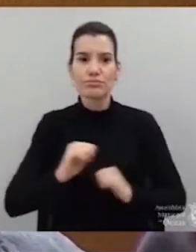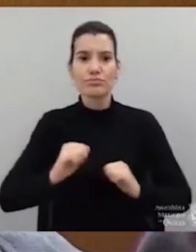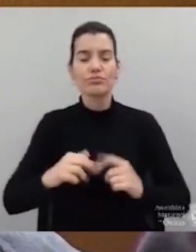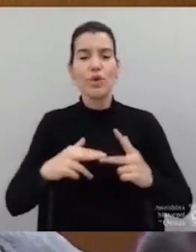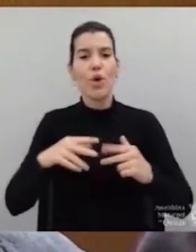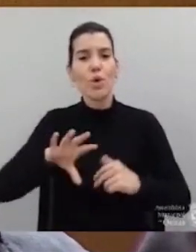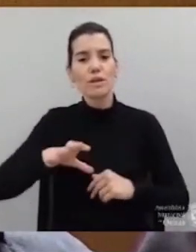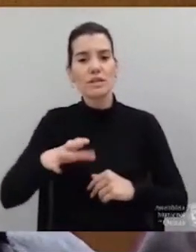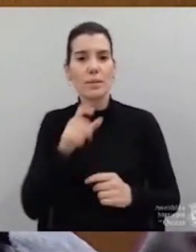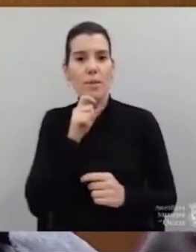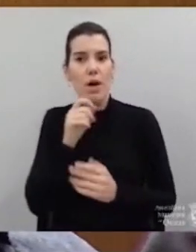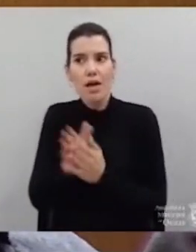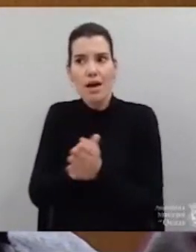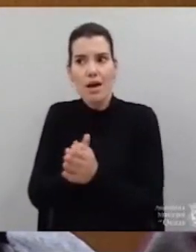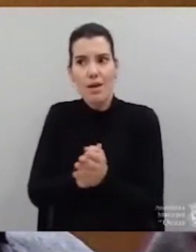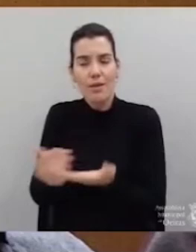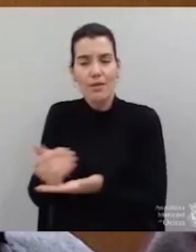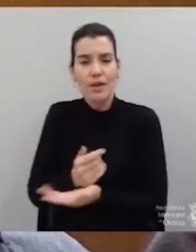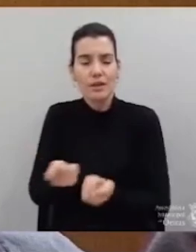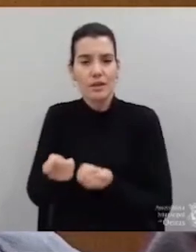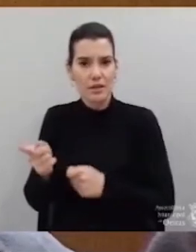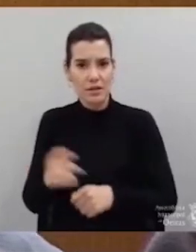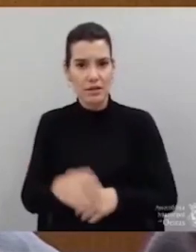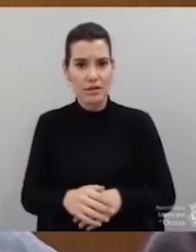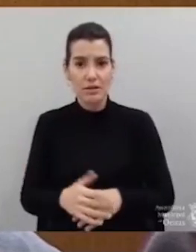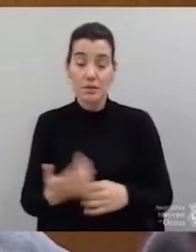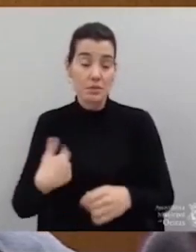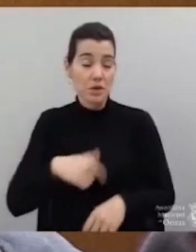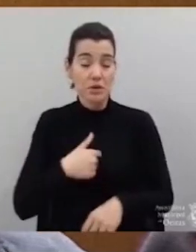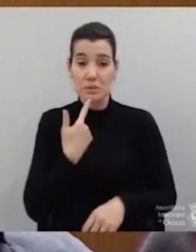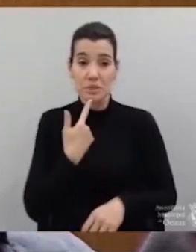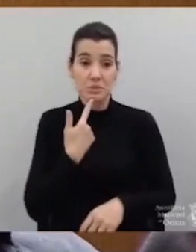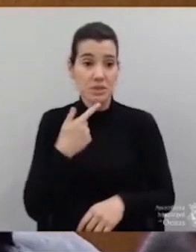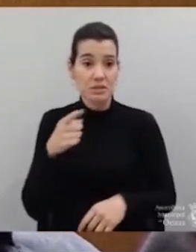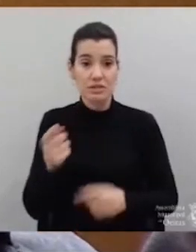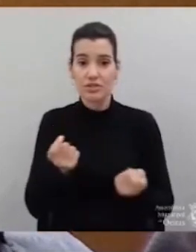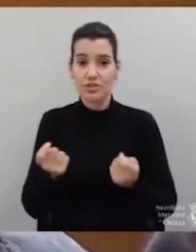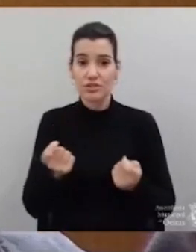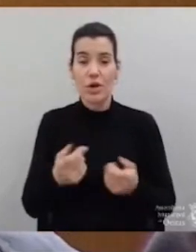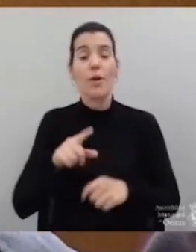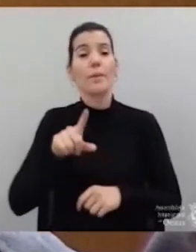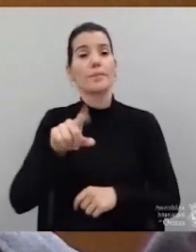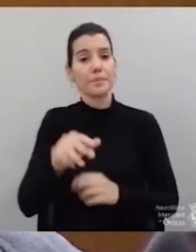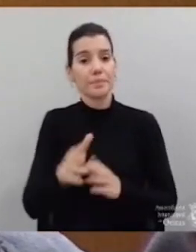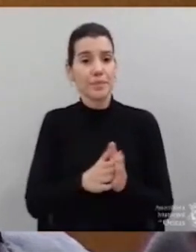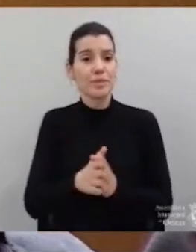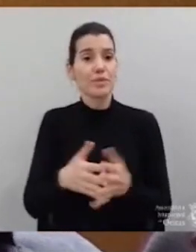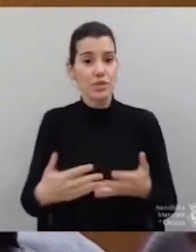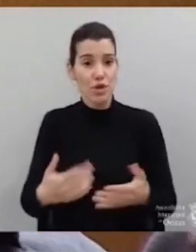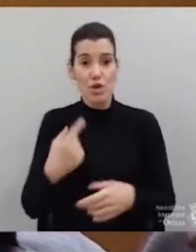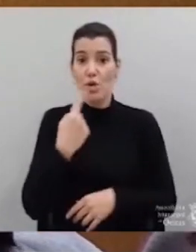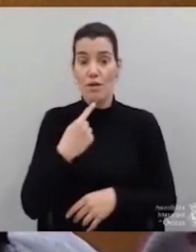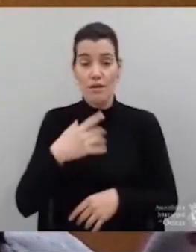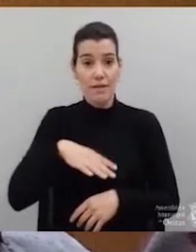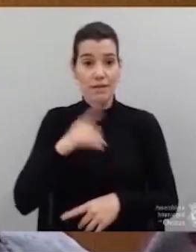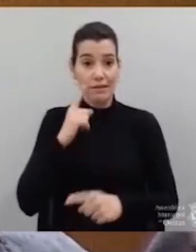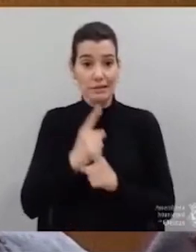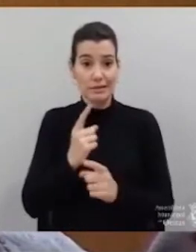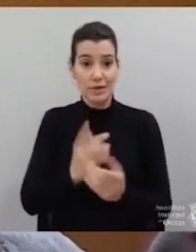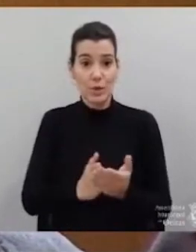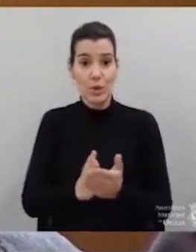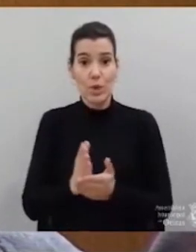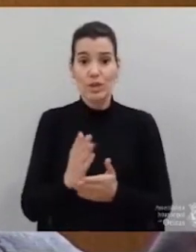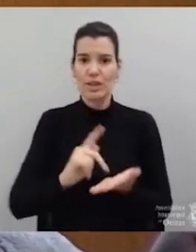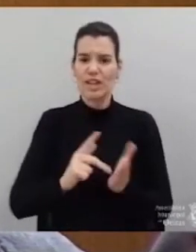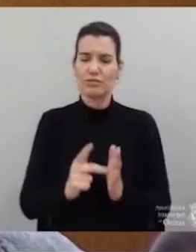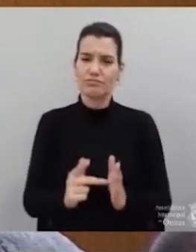a empresa? É incompreensível para nós esta gestão. E já agora, se Oeiras se pretende manter na crista da onda tecnológica,